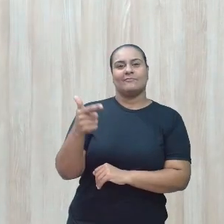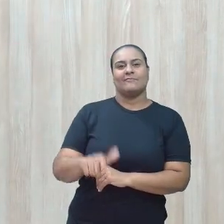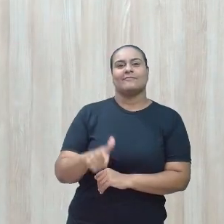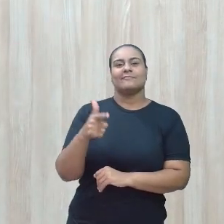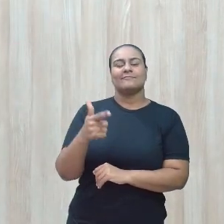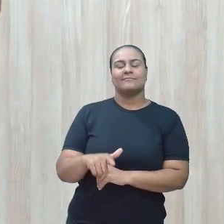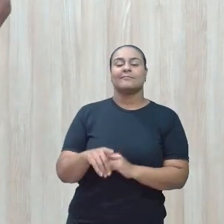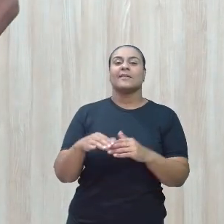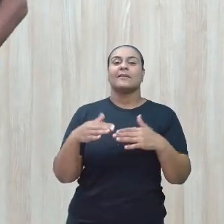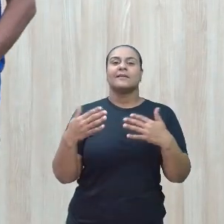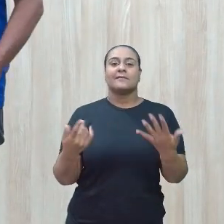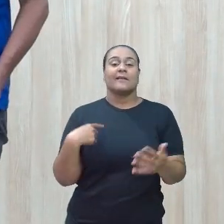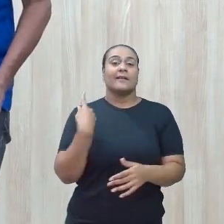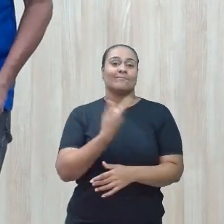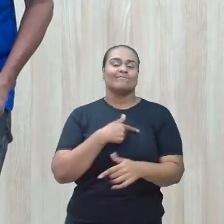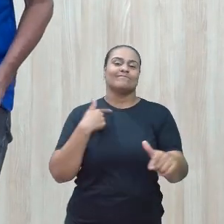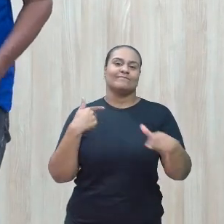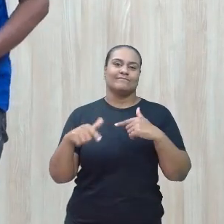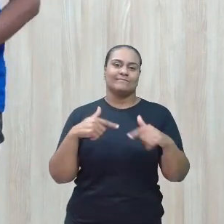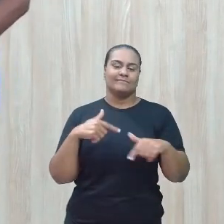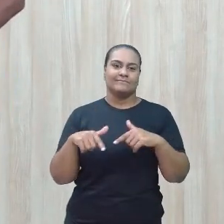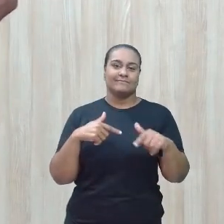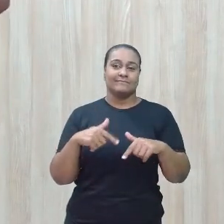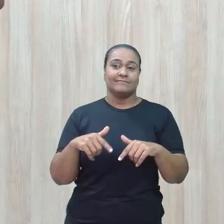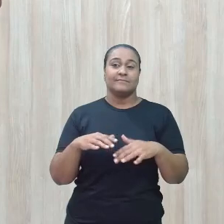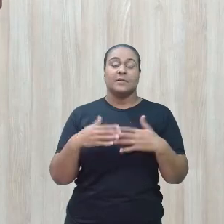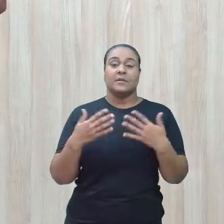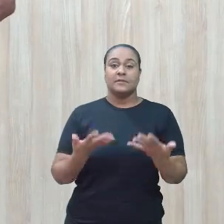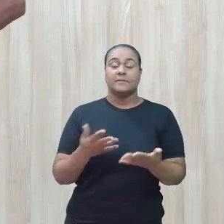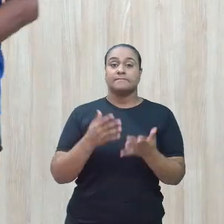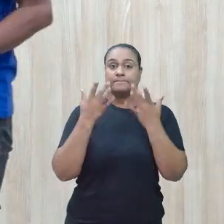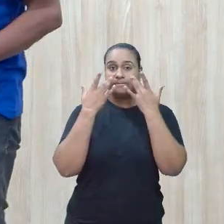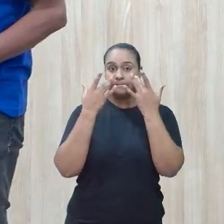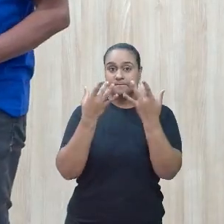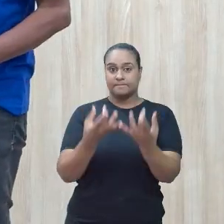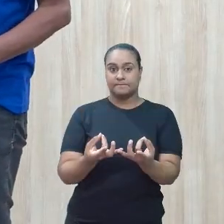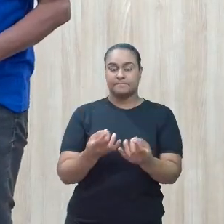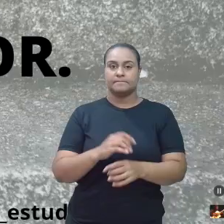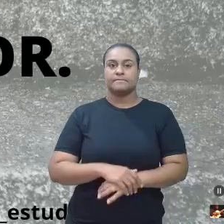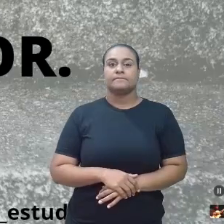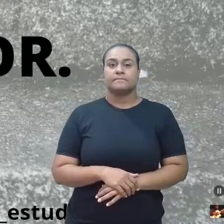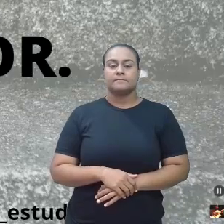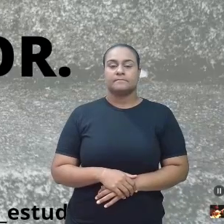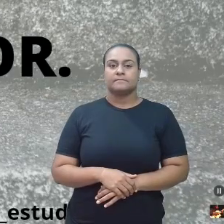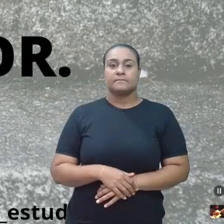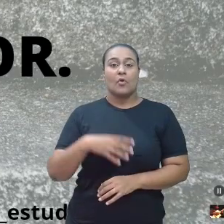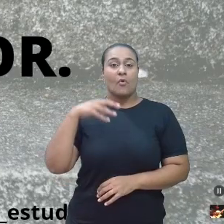gente, é assim que a gente vai trabalhar. Mas vamos ao que interessa, gente. Presta atenção. Escuta essa mensagem aí.